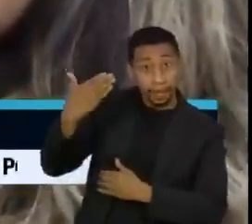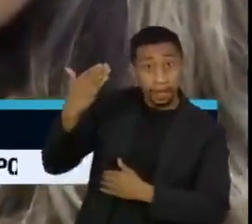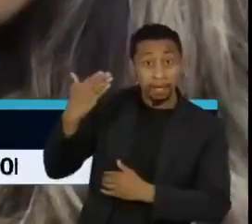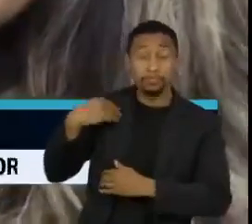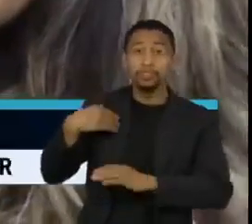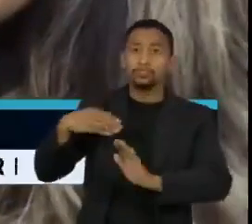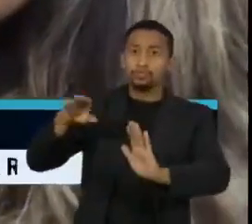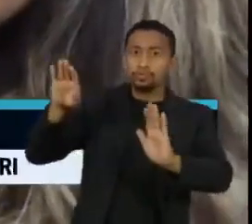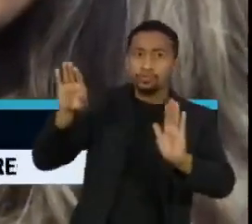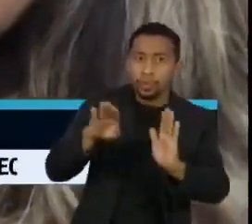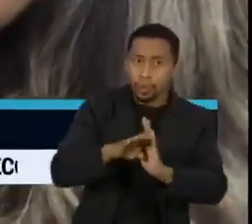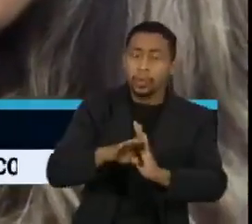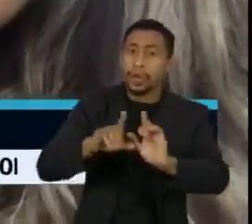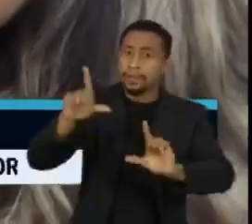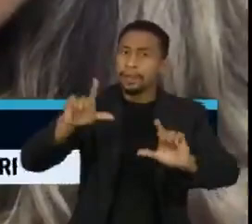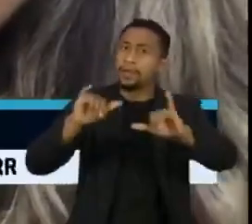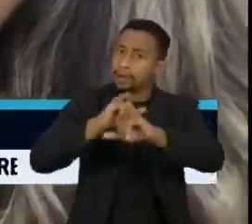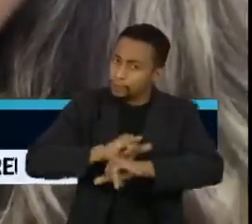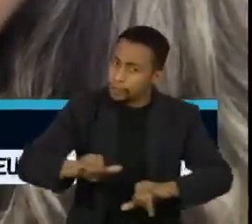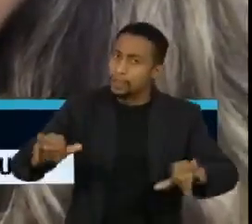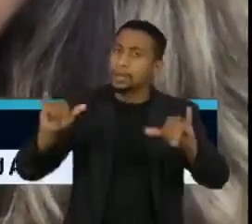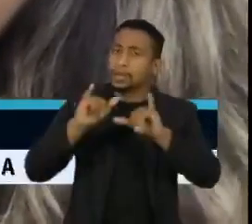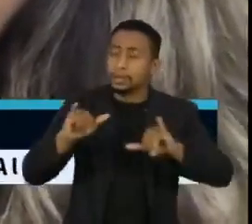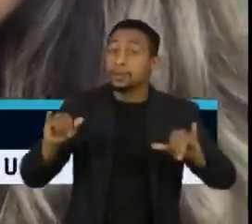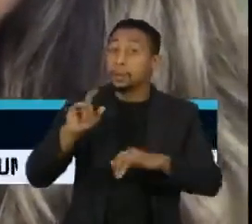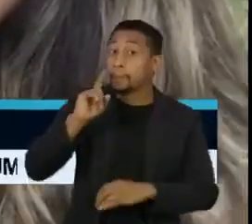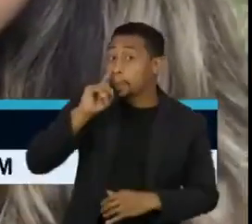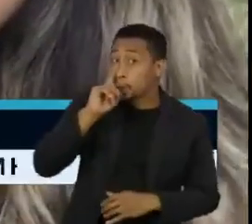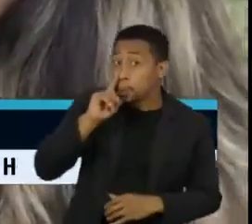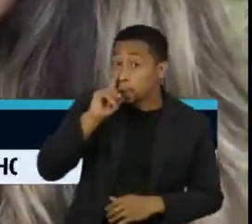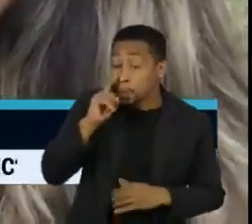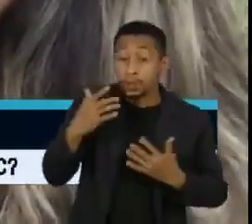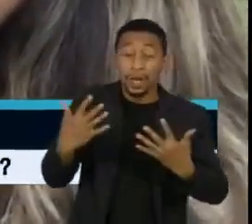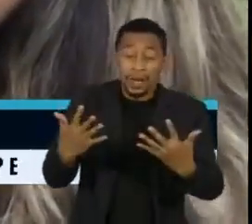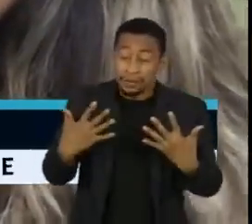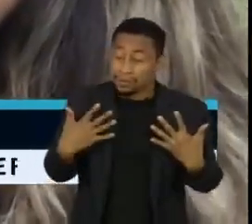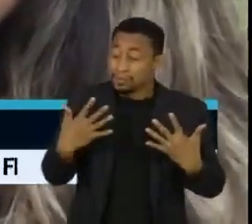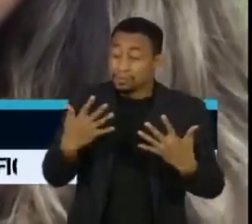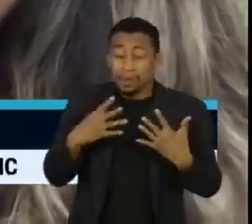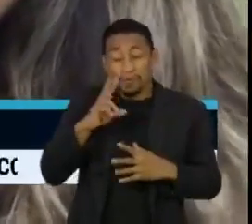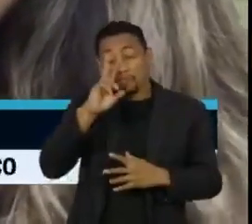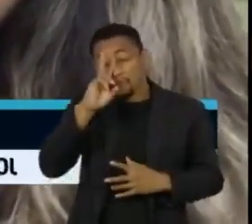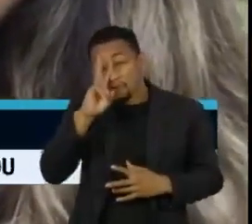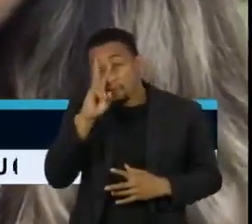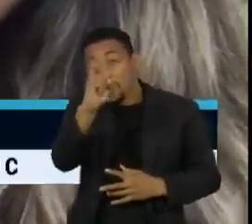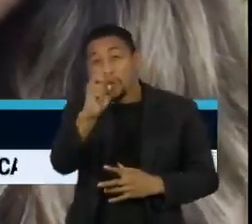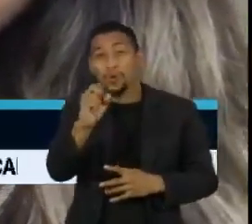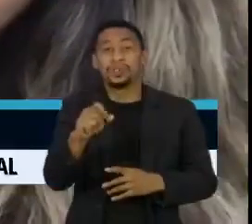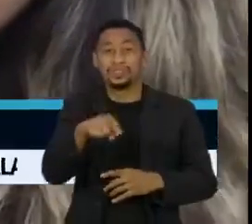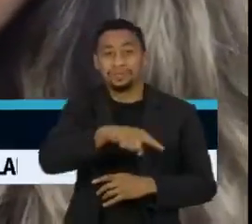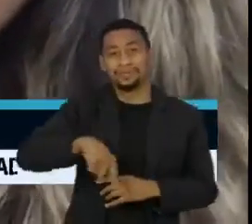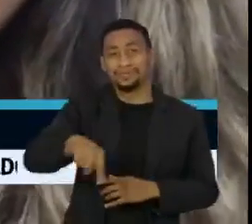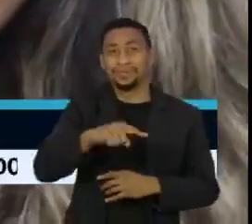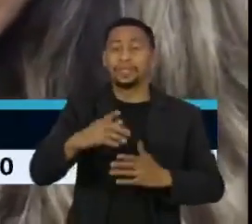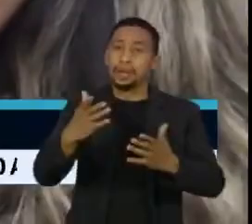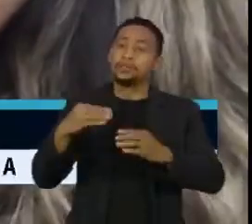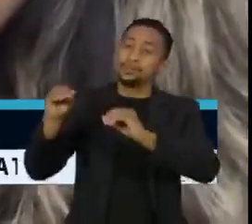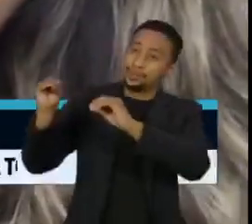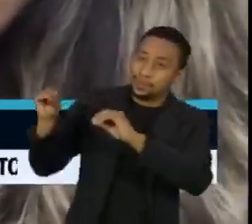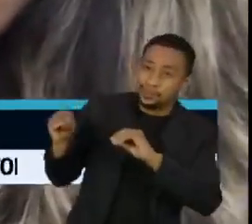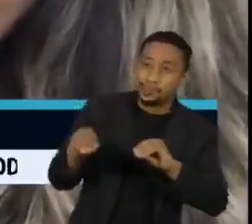mídia já estava avisando, né, que um alerta de extremo calor ia chegar aqui na região. Então a gente